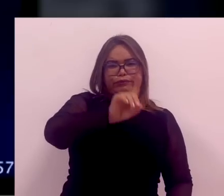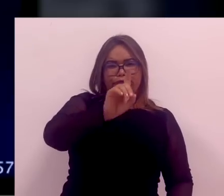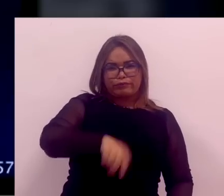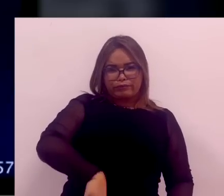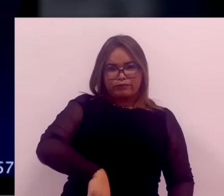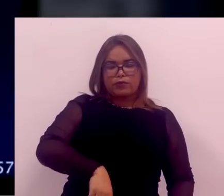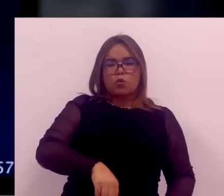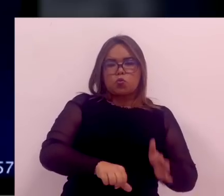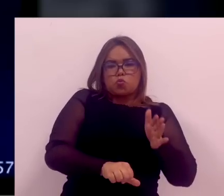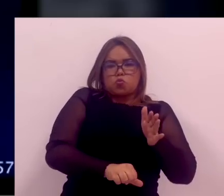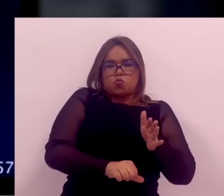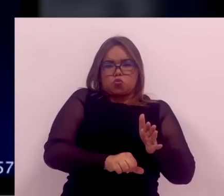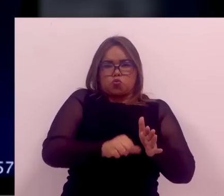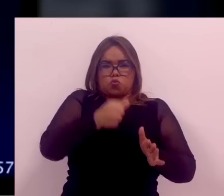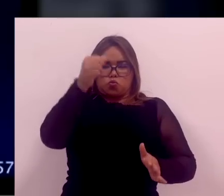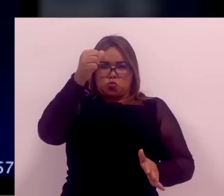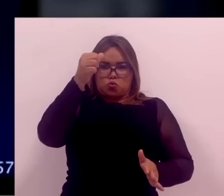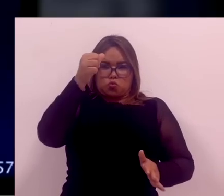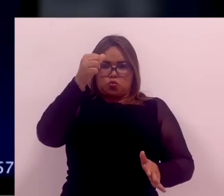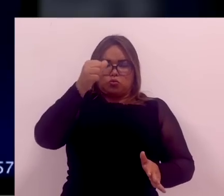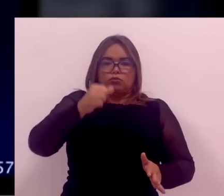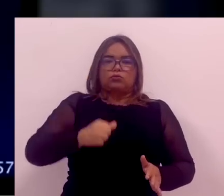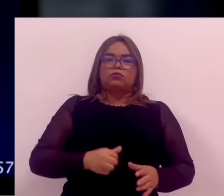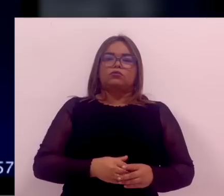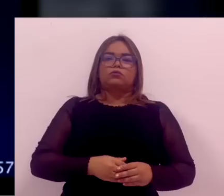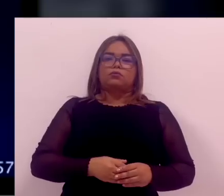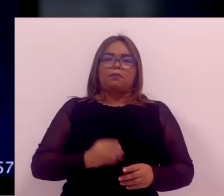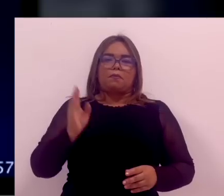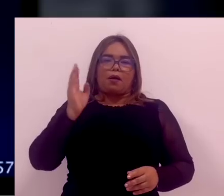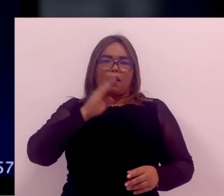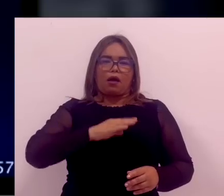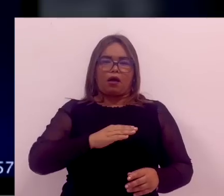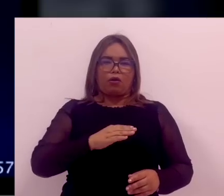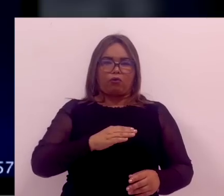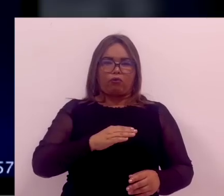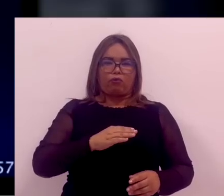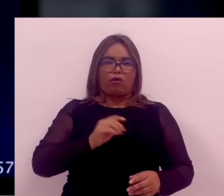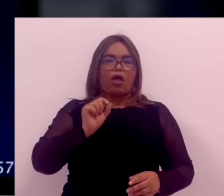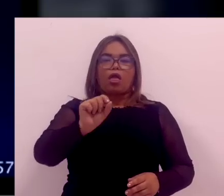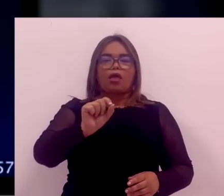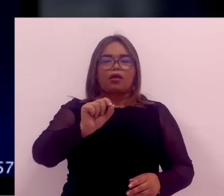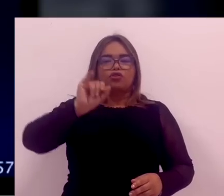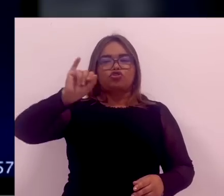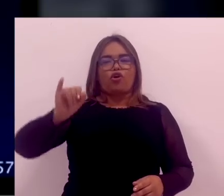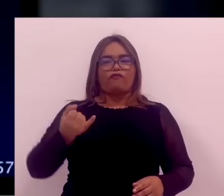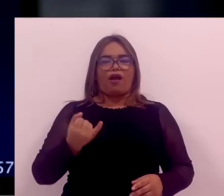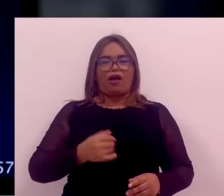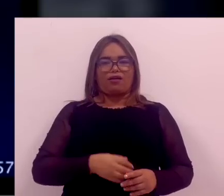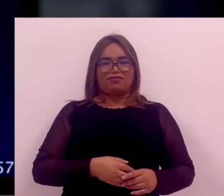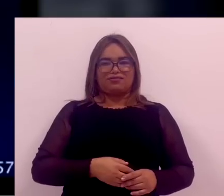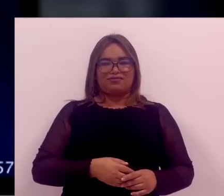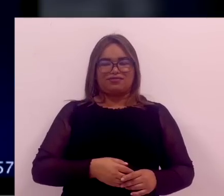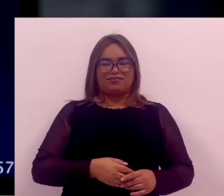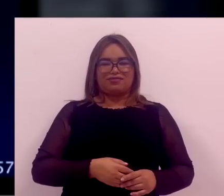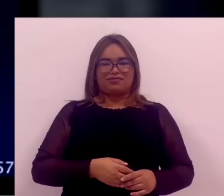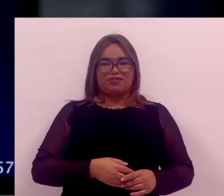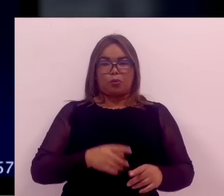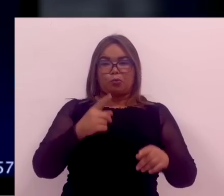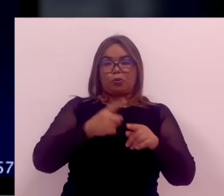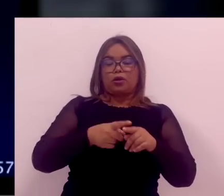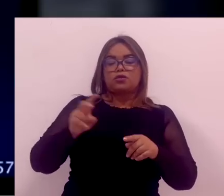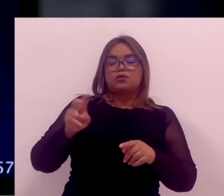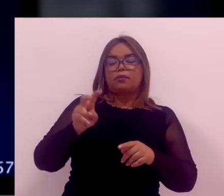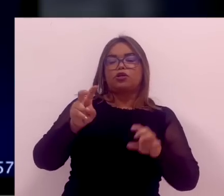shataná, ser contrário, pertence por direito ao primeiro e mais cruel adversário de todos os outros deuses, a Jeová,